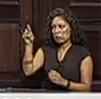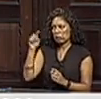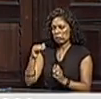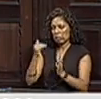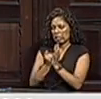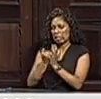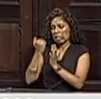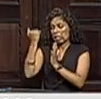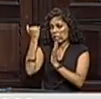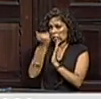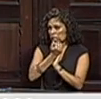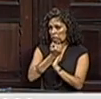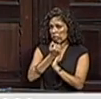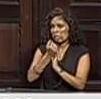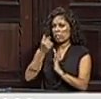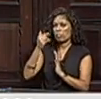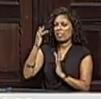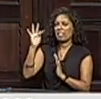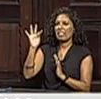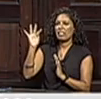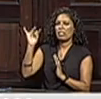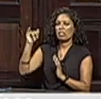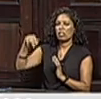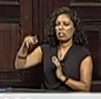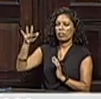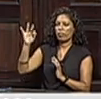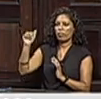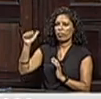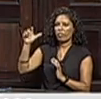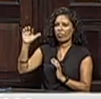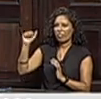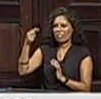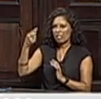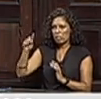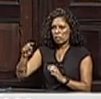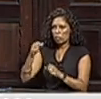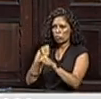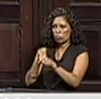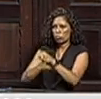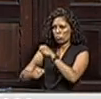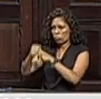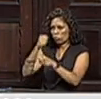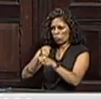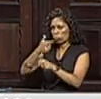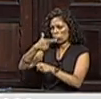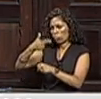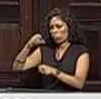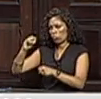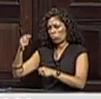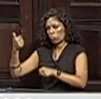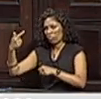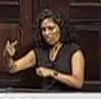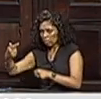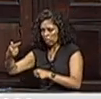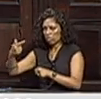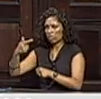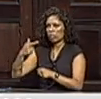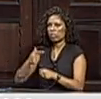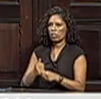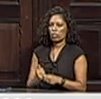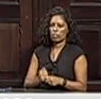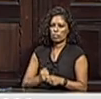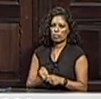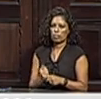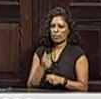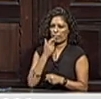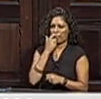que foi 1,8% proposta para esse ano, e que procura o meio termo entre o empregador e o